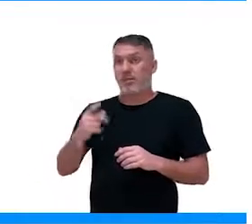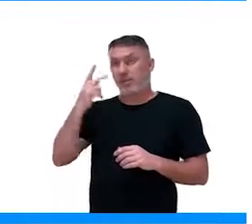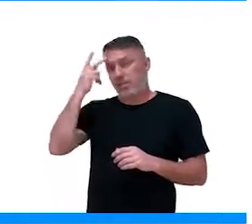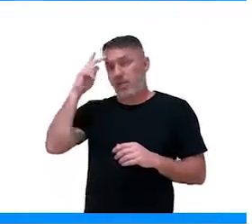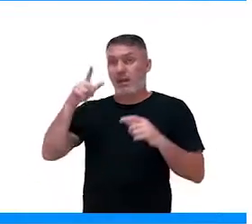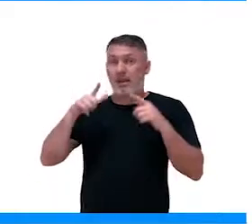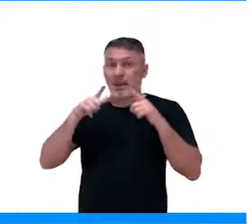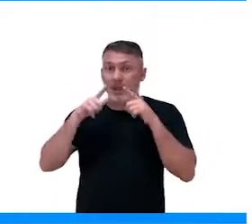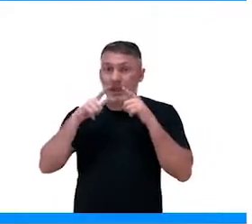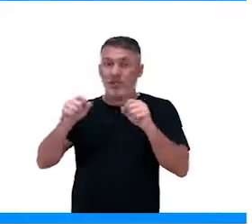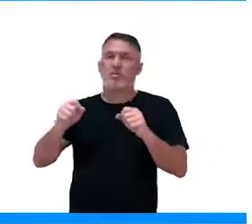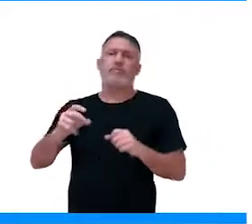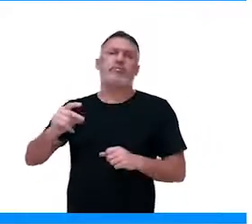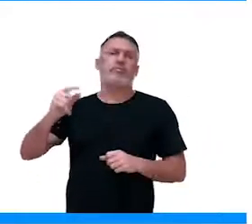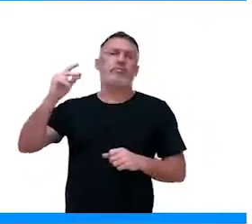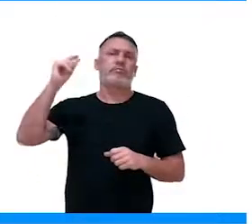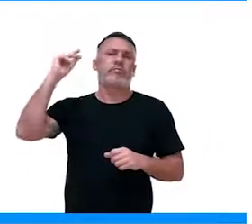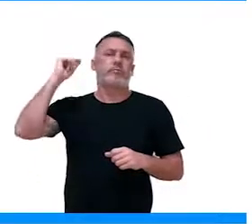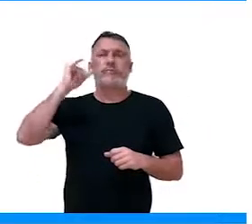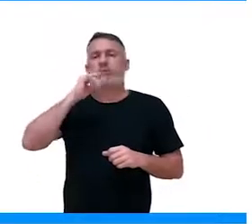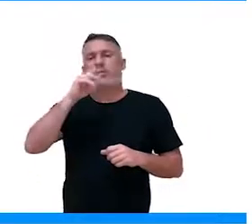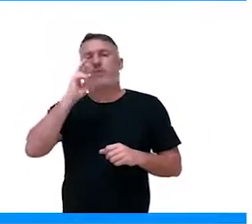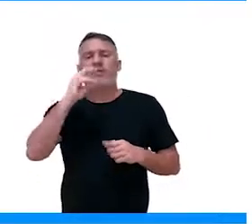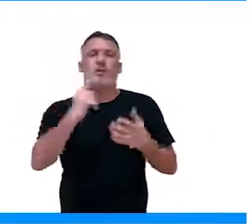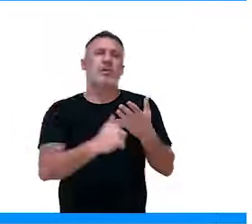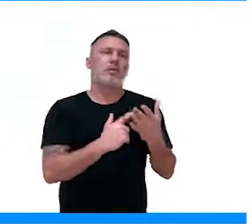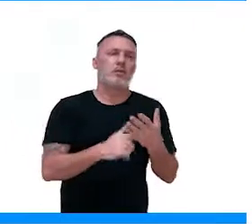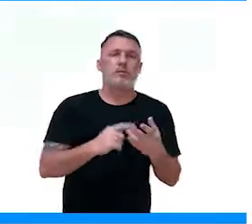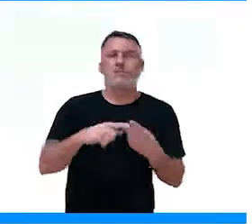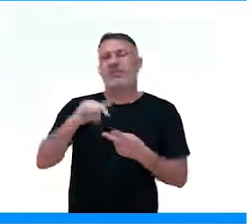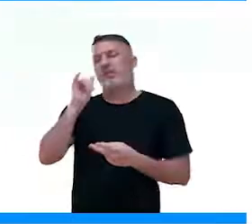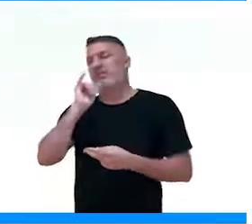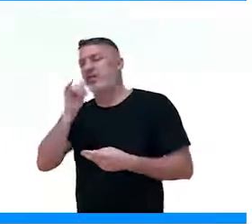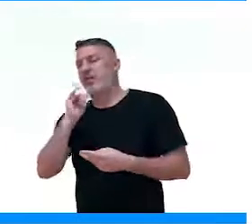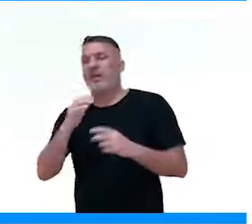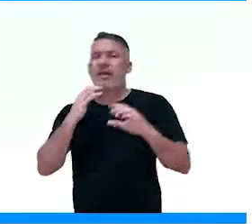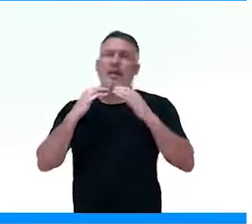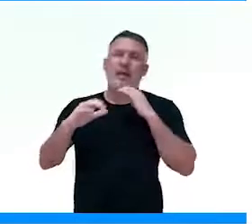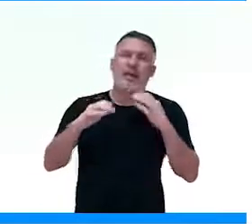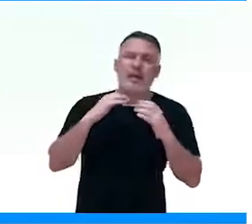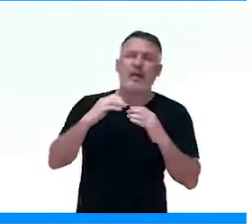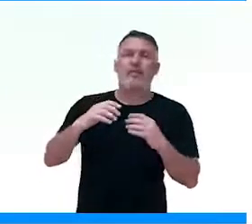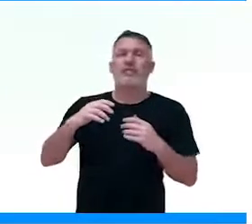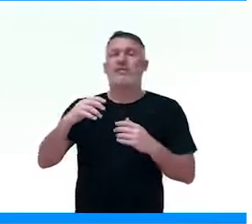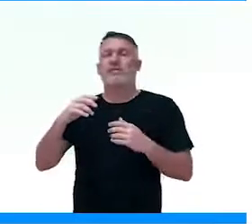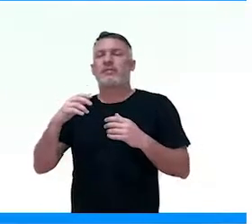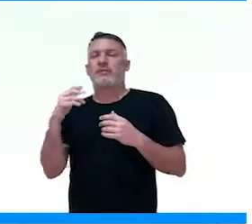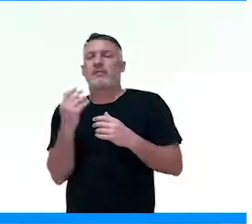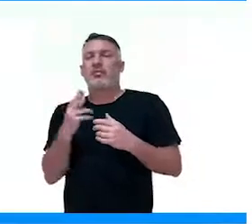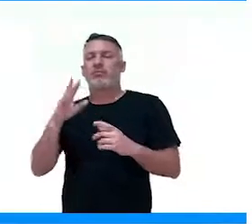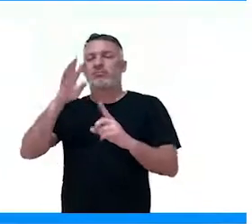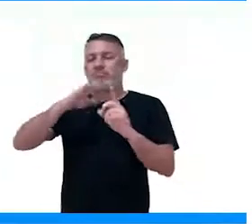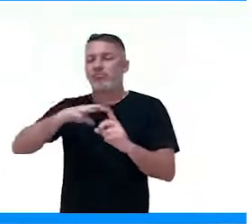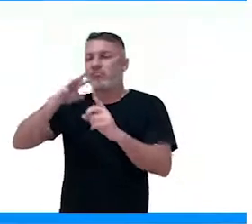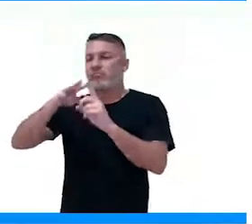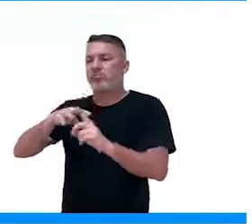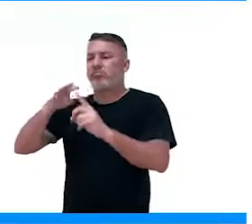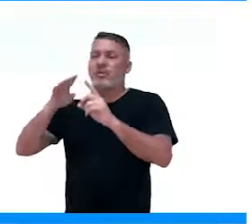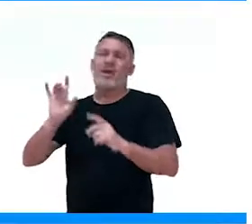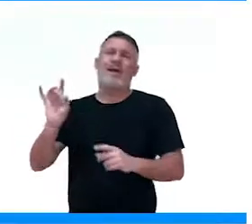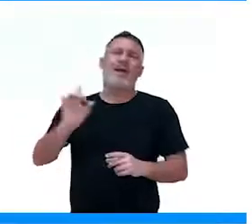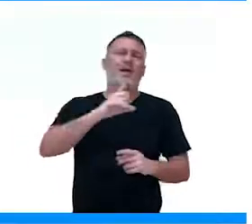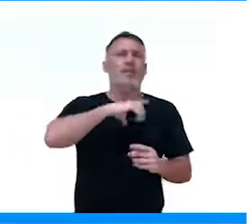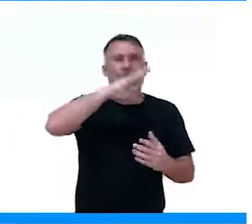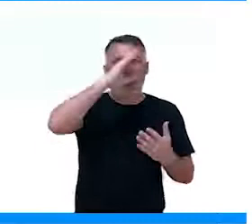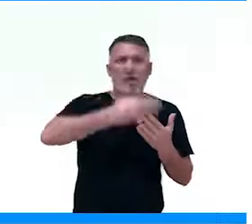pela linguagem é muito antigo, né? A gente já ouviu mitos, lendas, cantos, rituais, cada um acredita num ponto